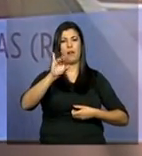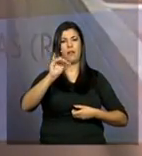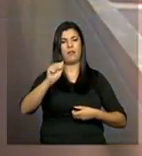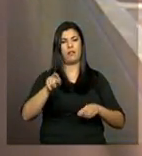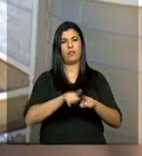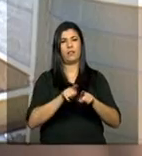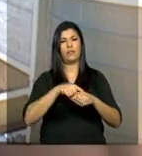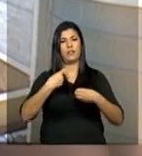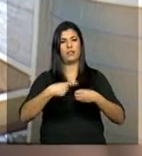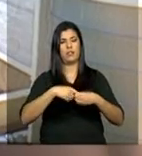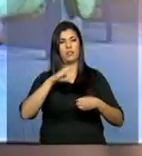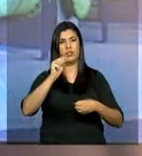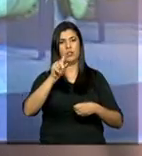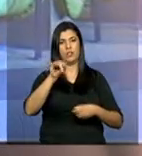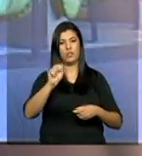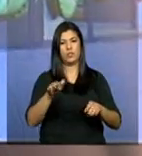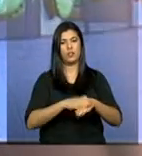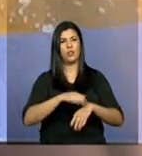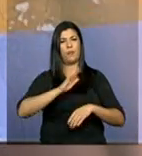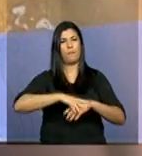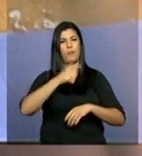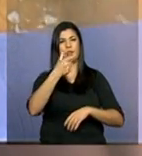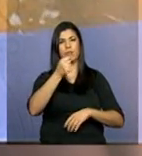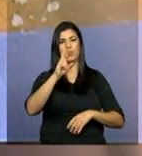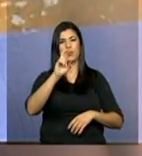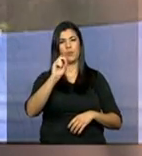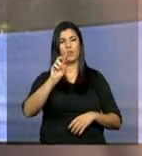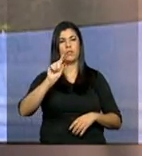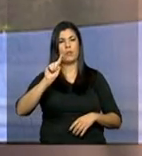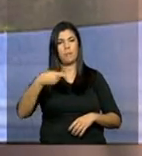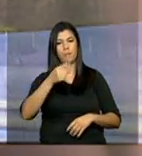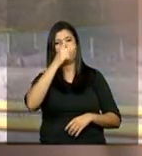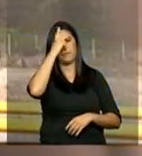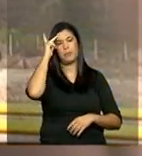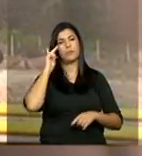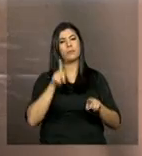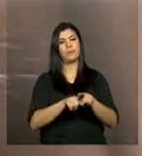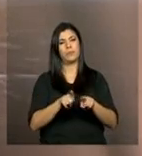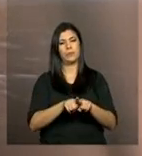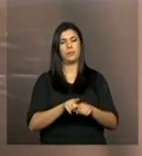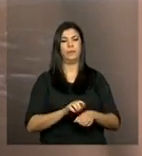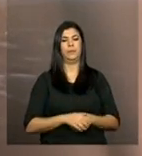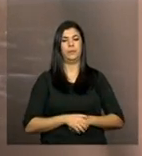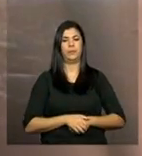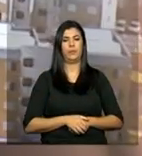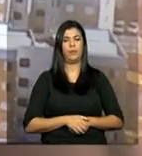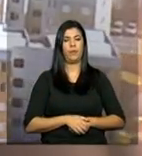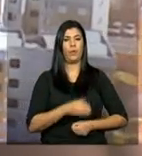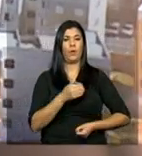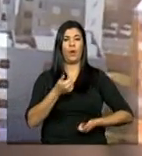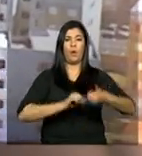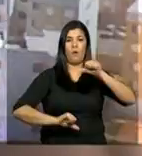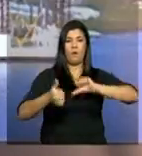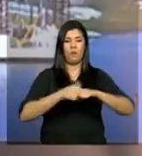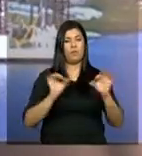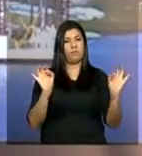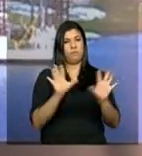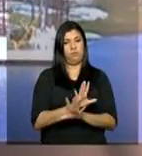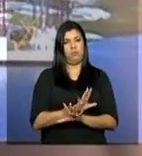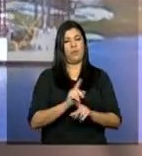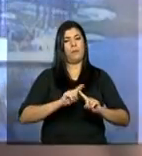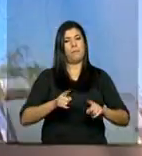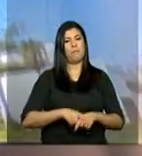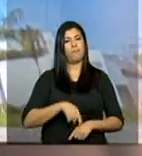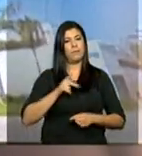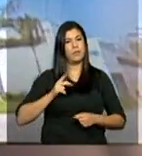em Caxias do Sul, atendendo mais de 250 mil pessoas. Nosso balanço termina por aqui, mas